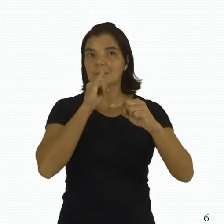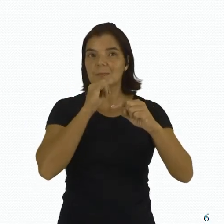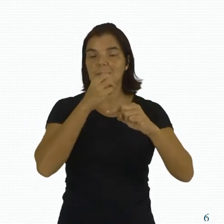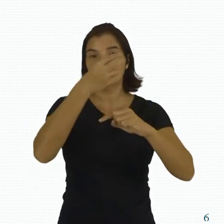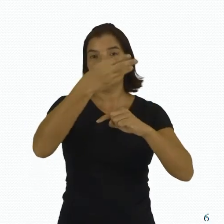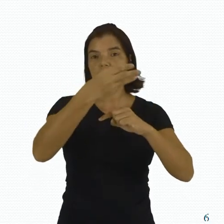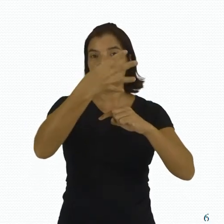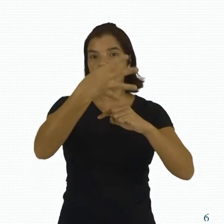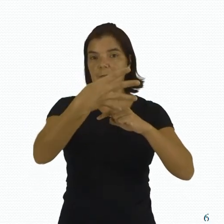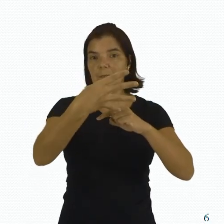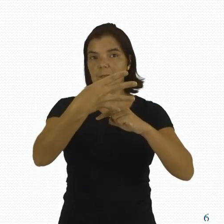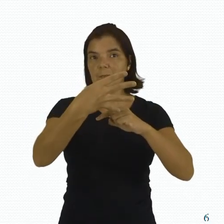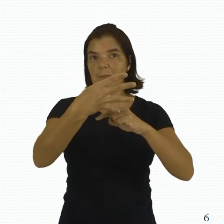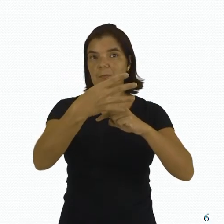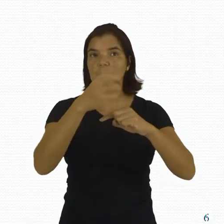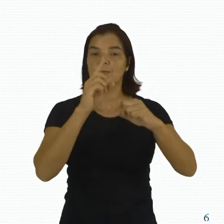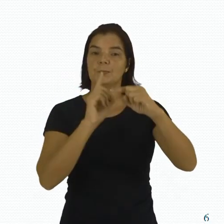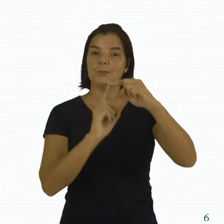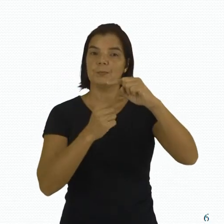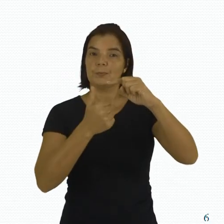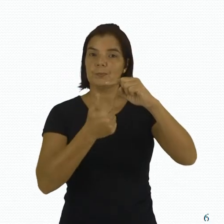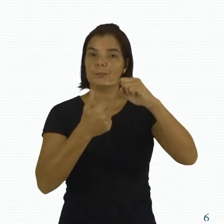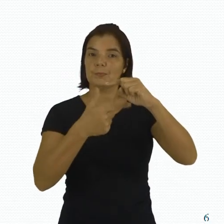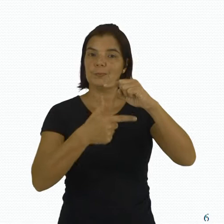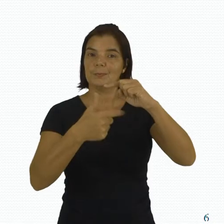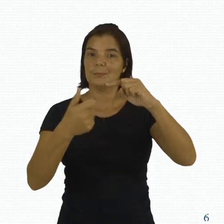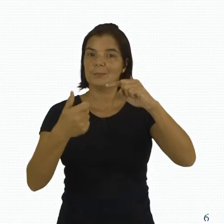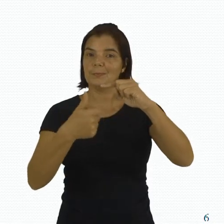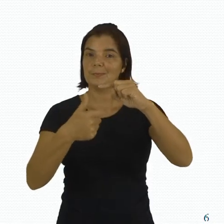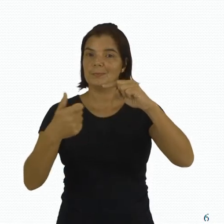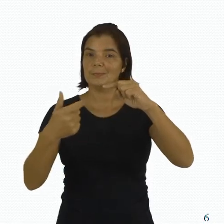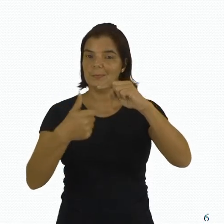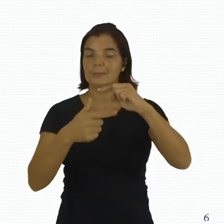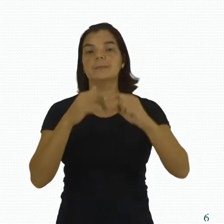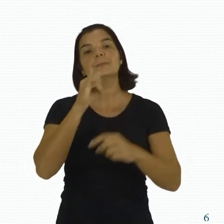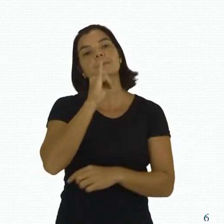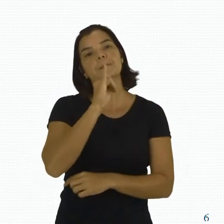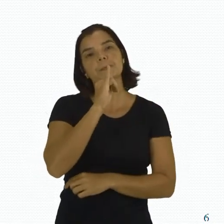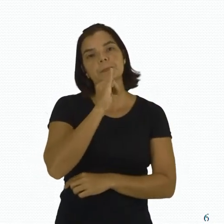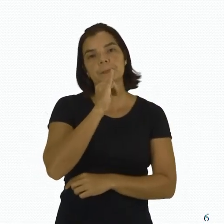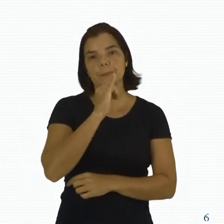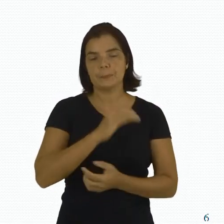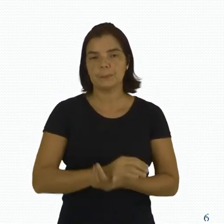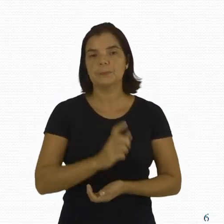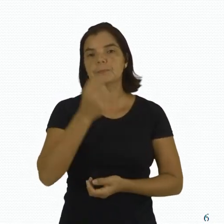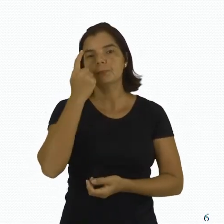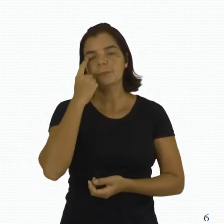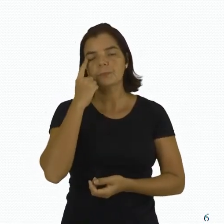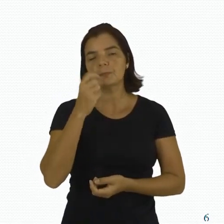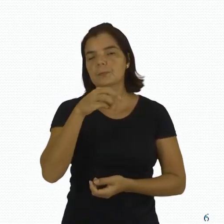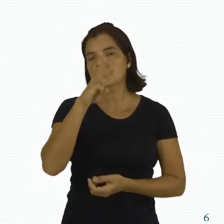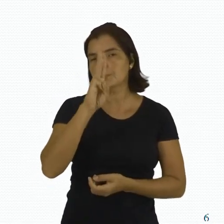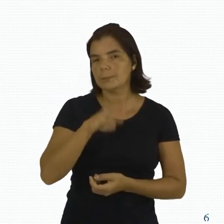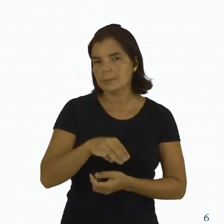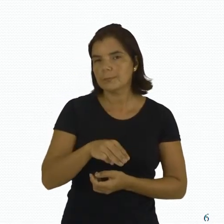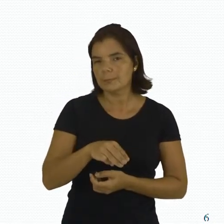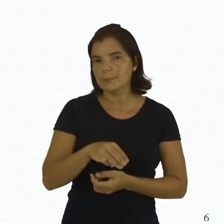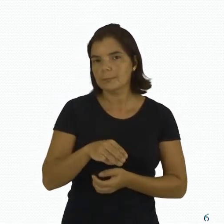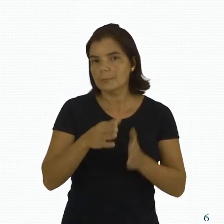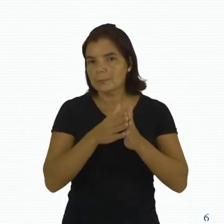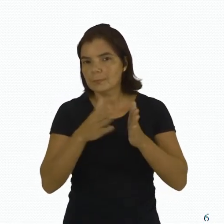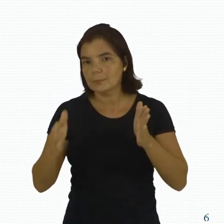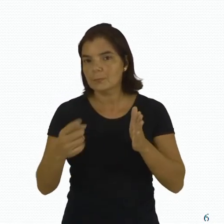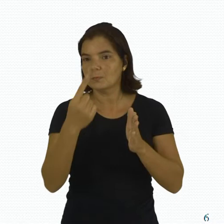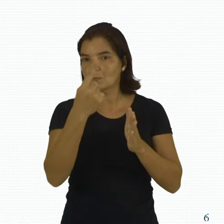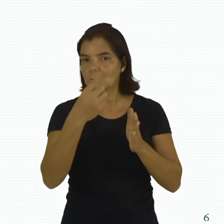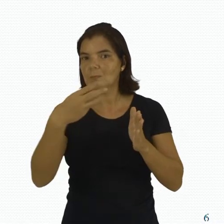34,131313 e assim por diante? Mesma ideia, certo? Primeiro, você observa quem é o nosso período. O período é 1 e